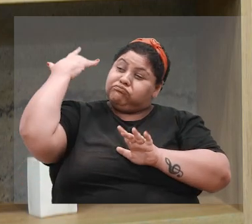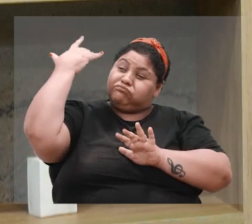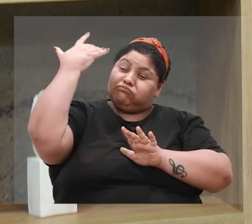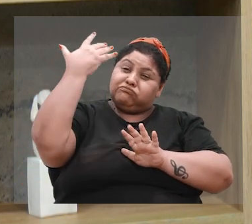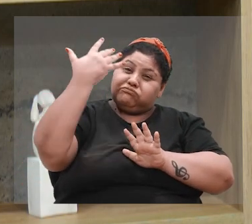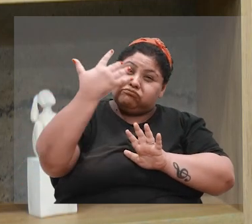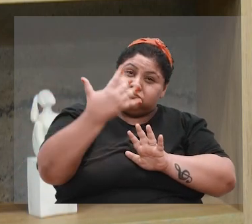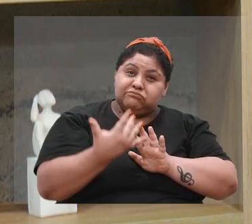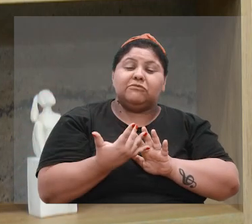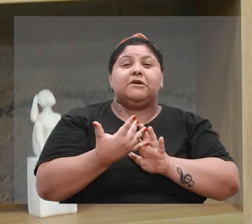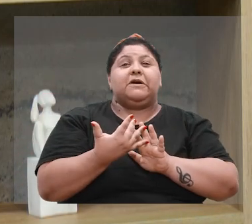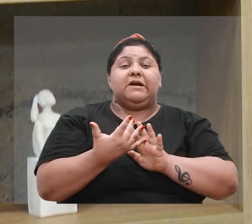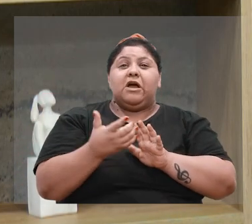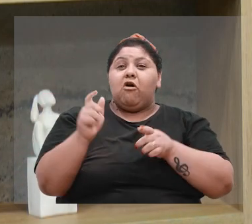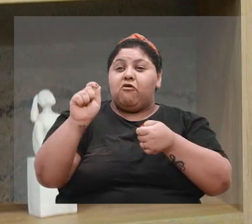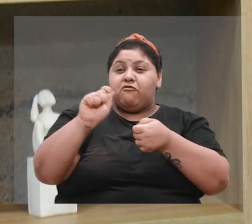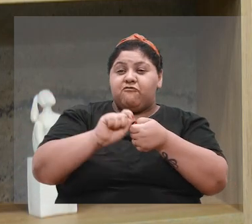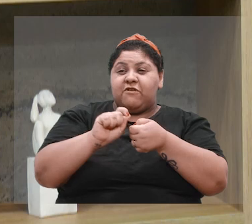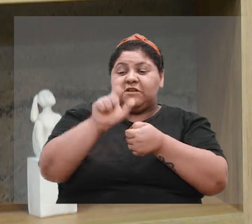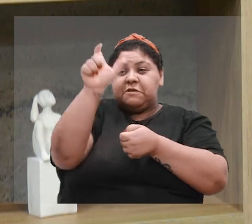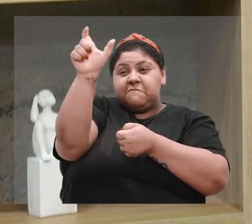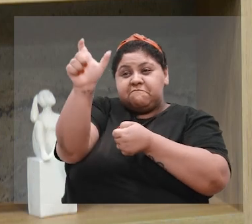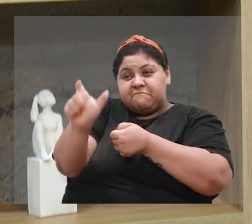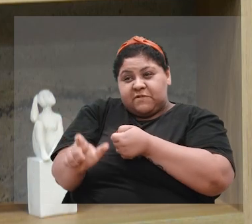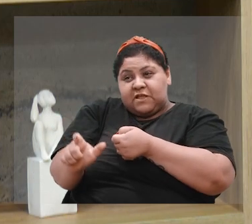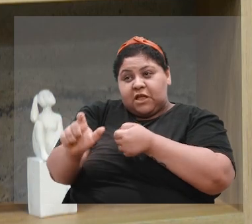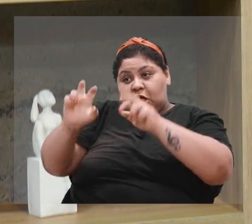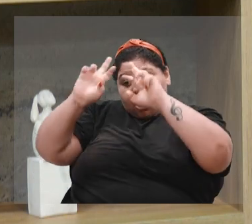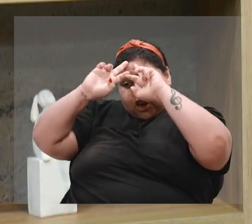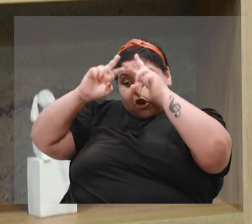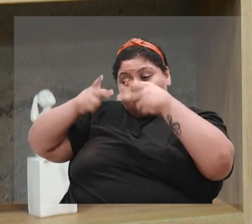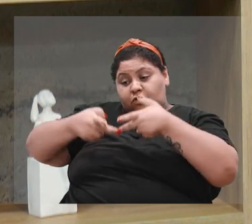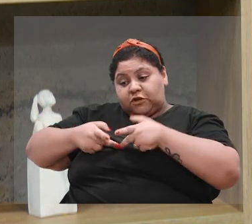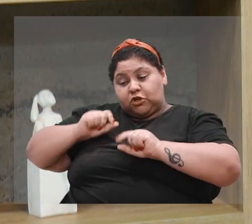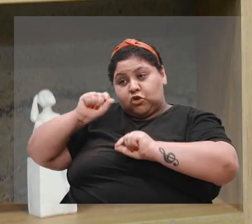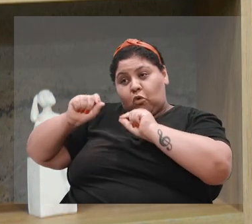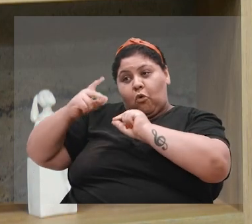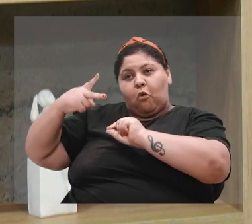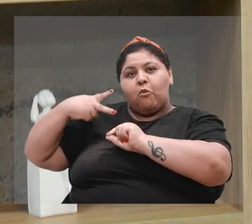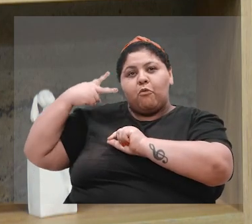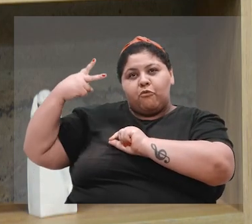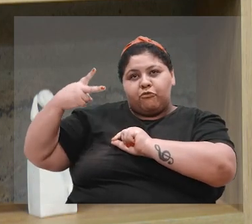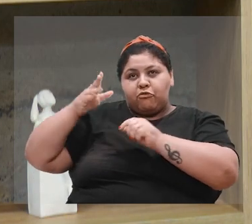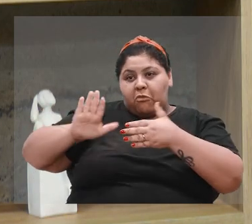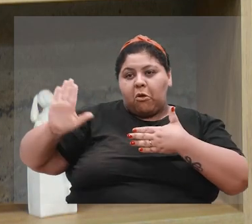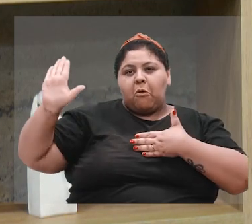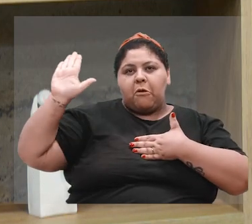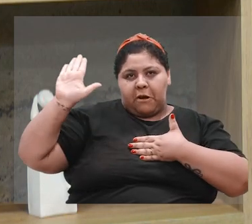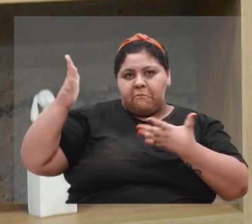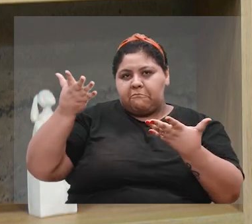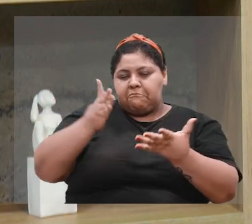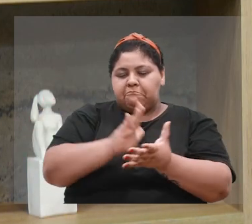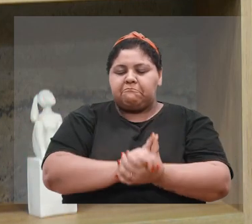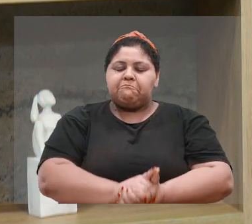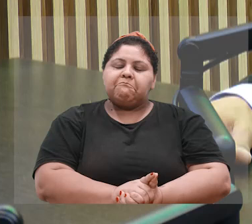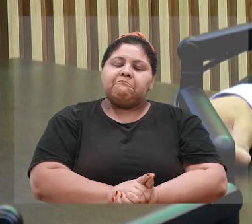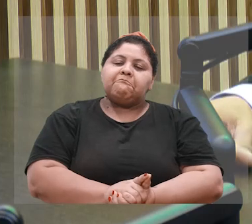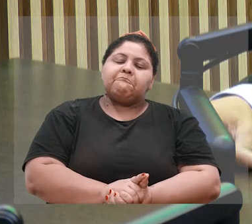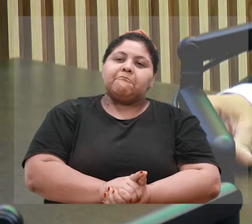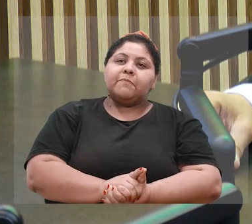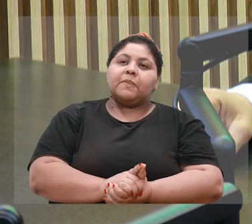caminhada anterior que faz com que essa personalidade seja reconhecida como um político a ponto de concorrer, né?